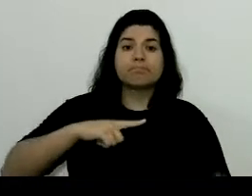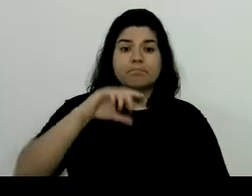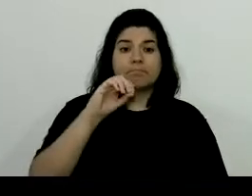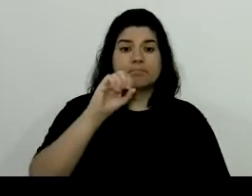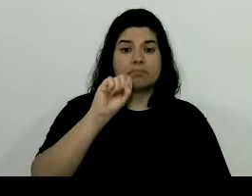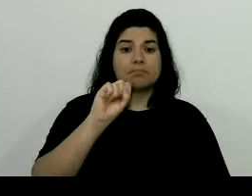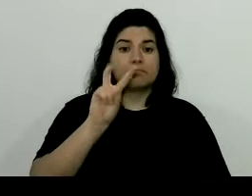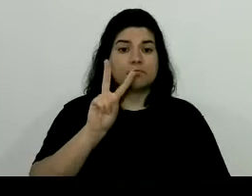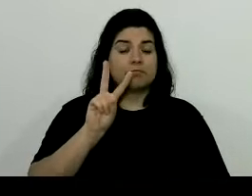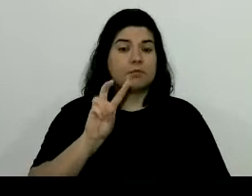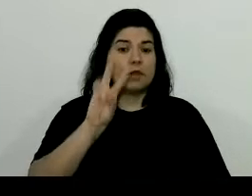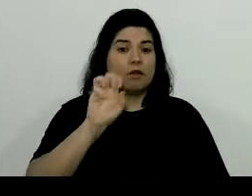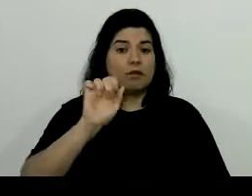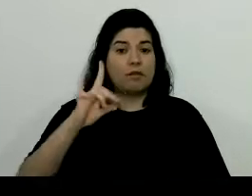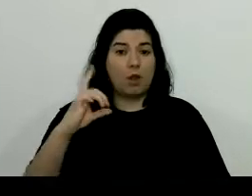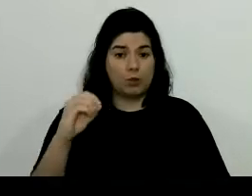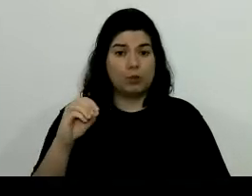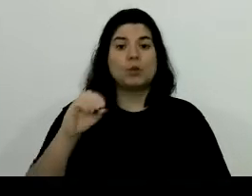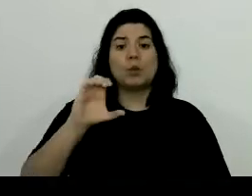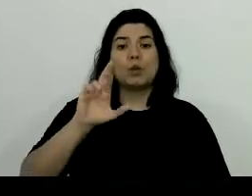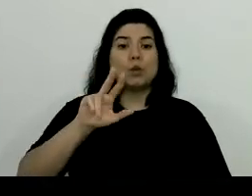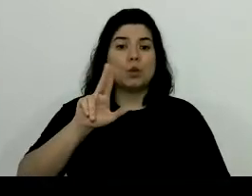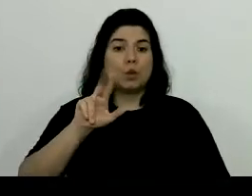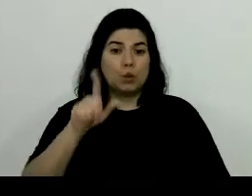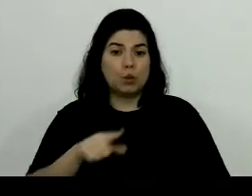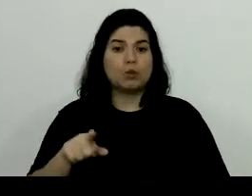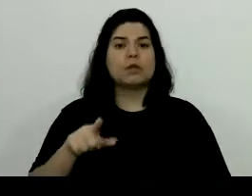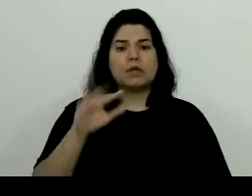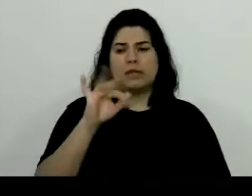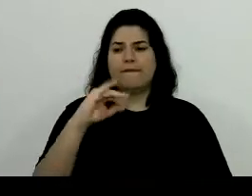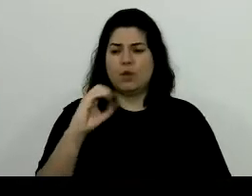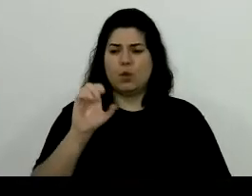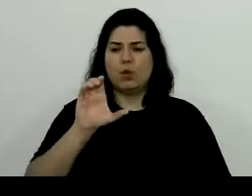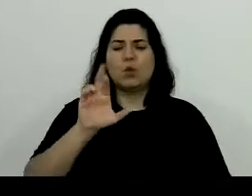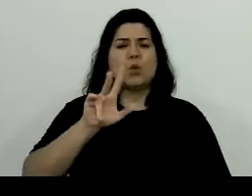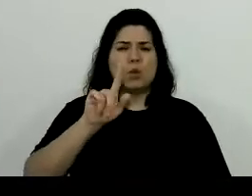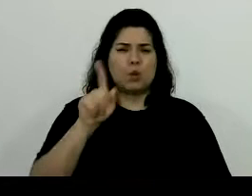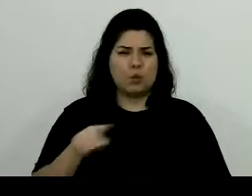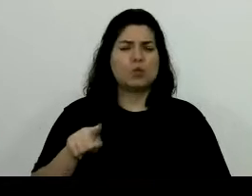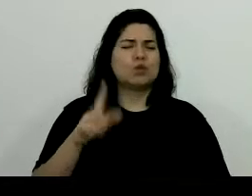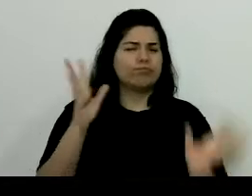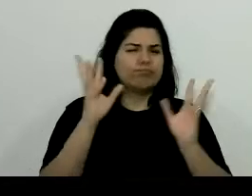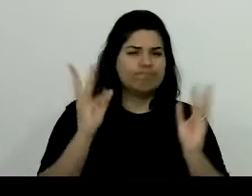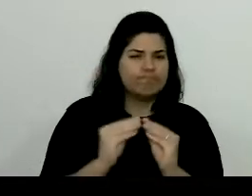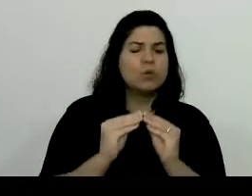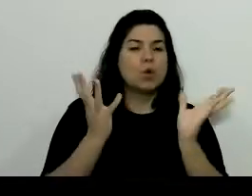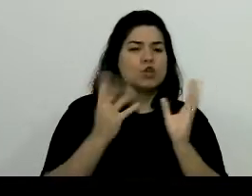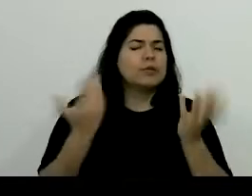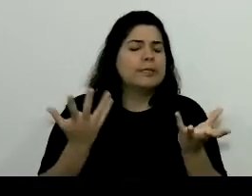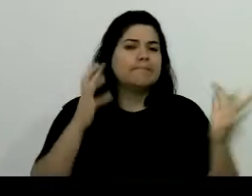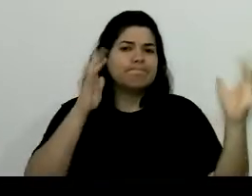uma fala nesse sentido, né? Eu preferi hoje trazer reflexões em torno